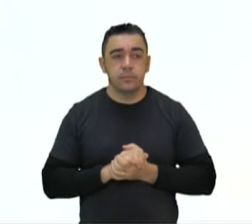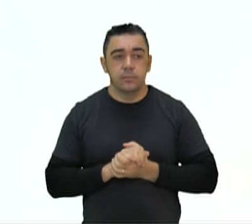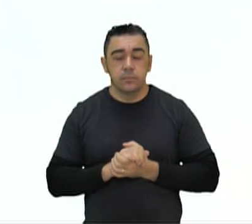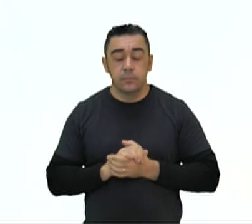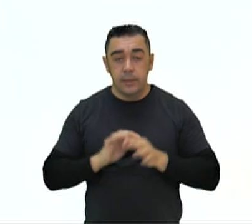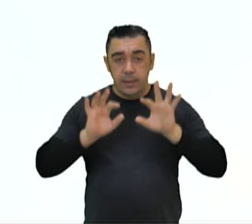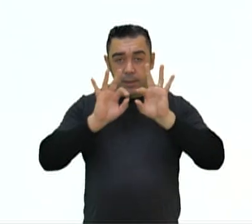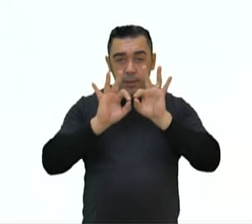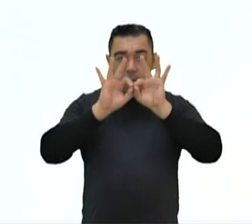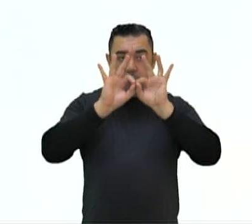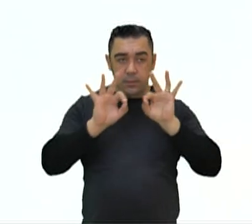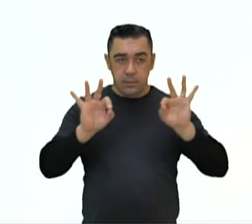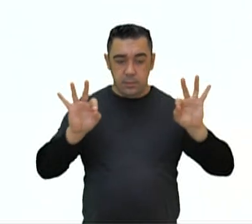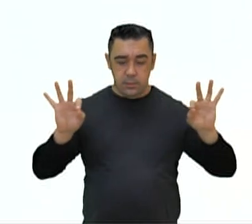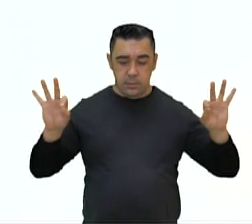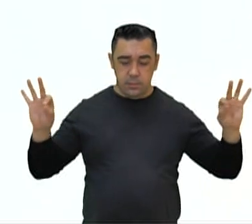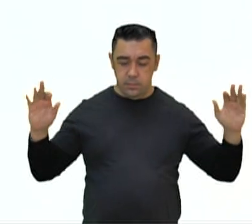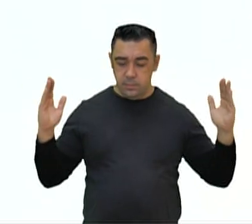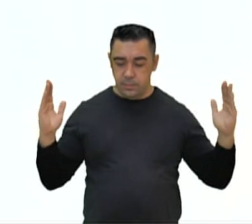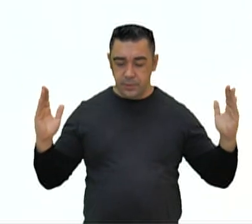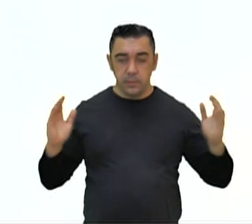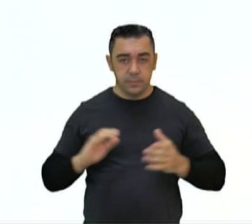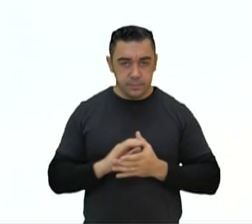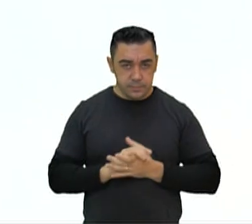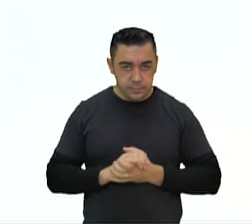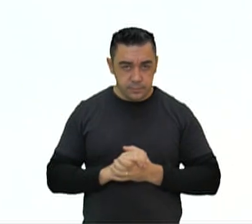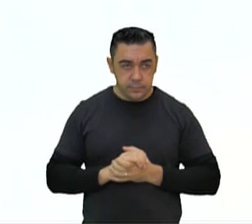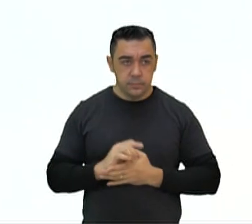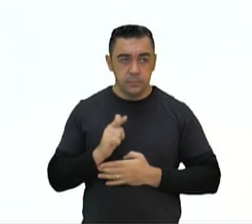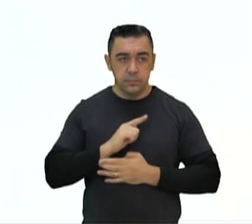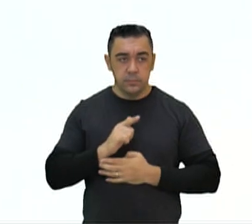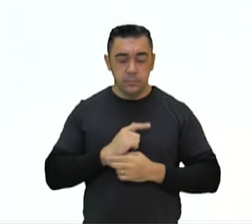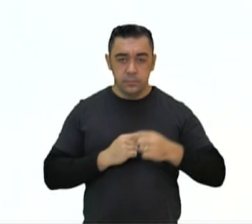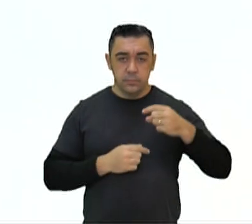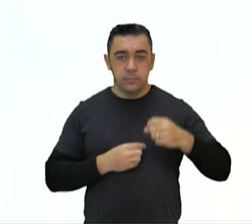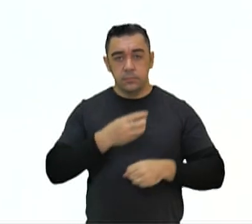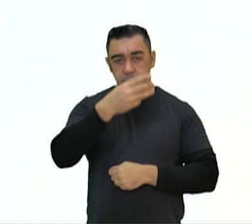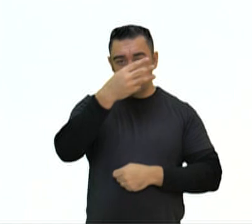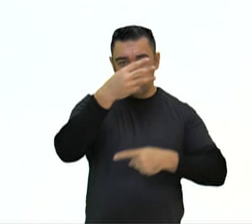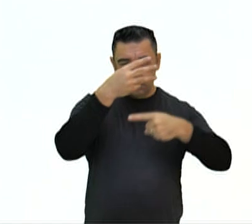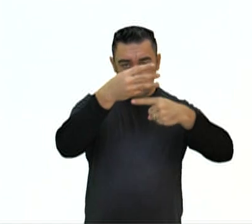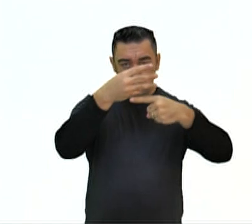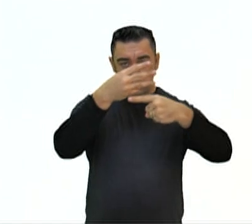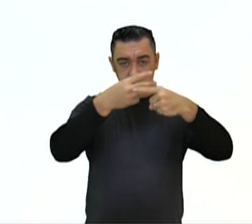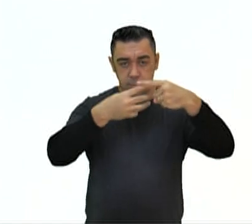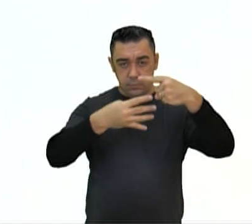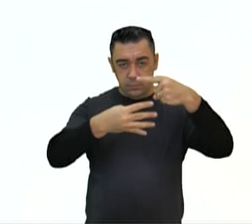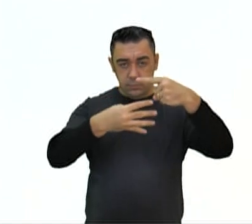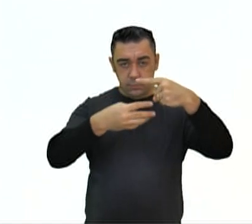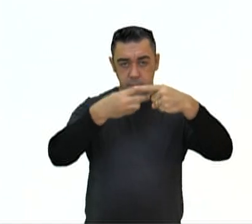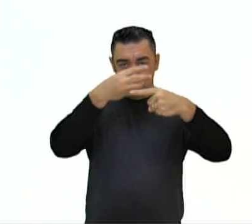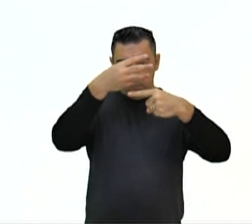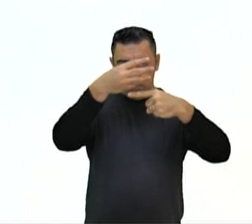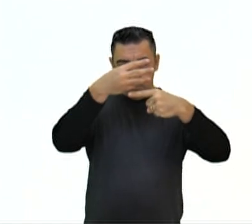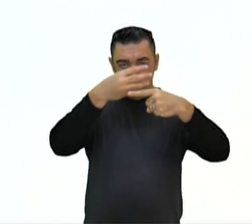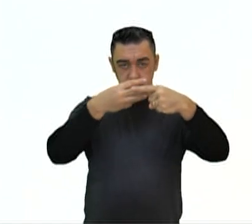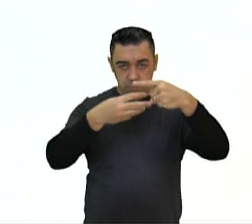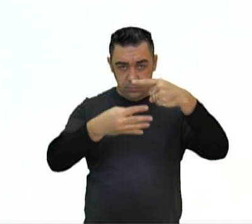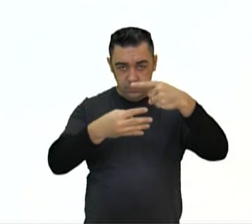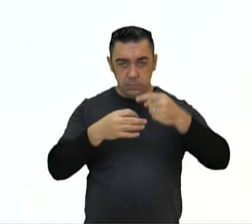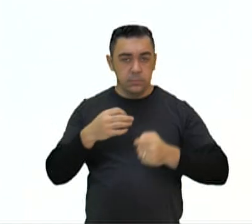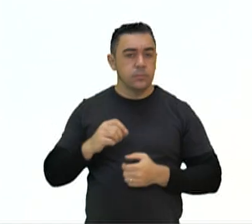Nesta reta numérica, você teria a fração 3 sobre 4, que